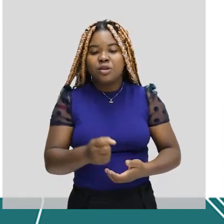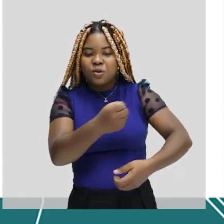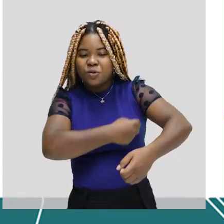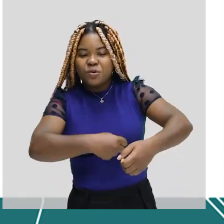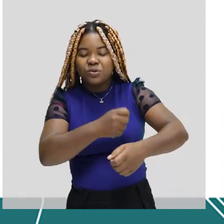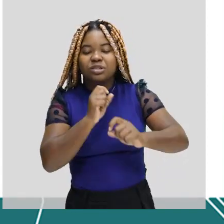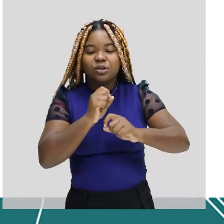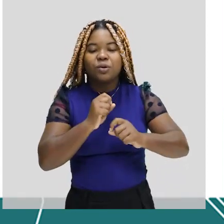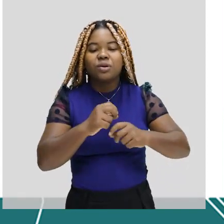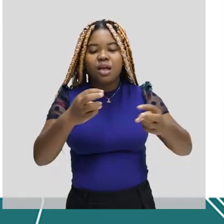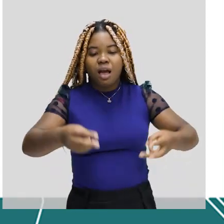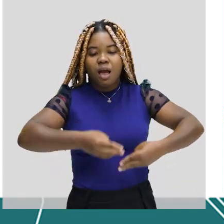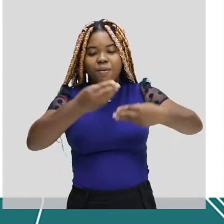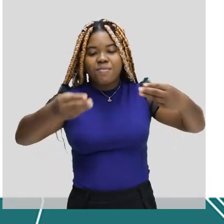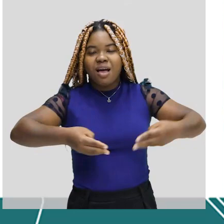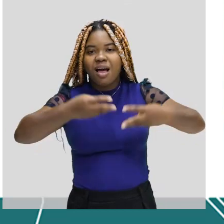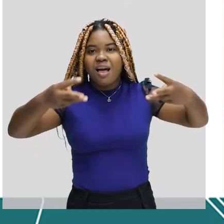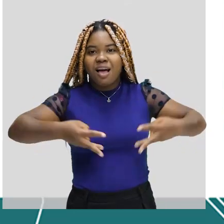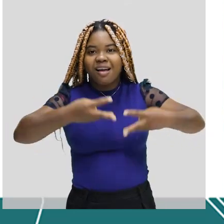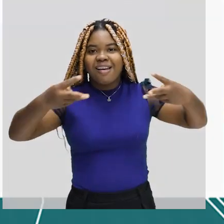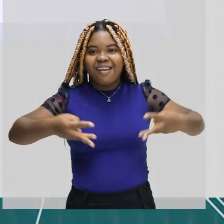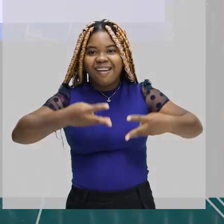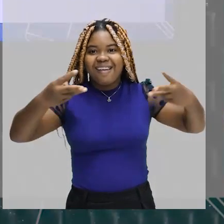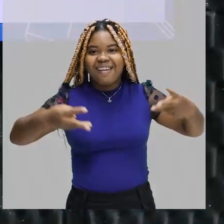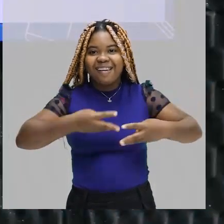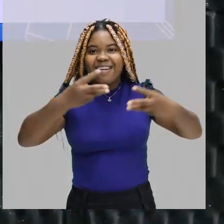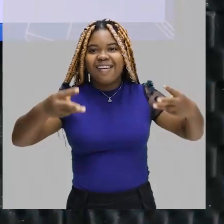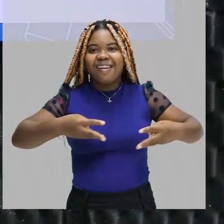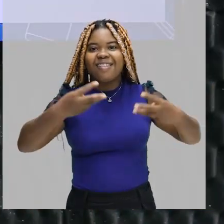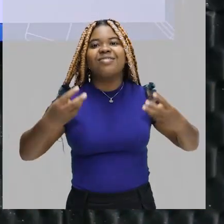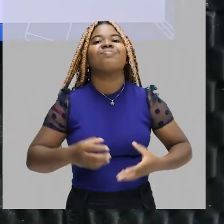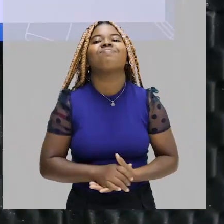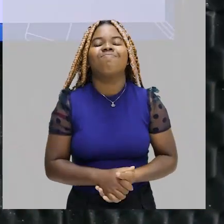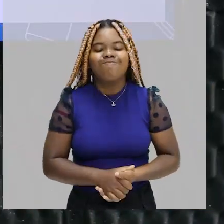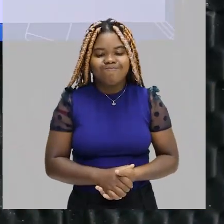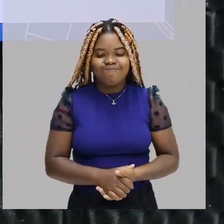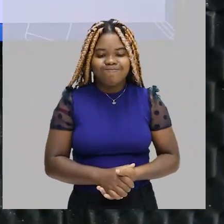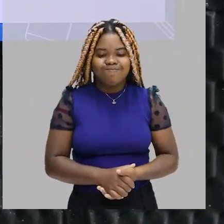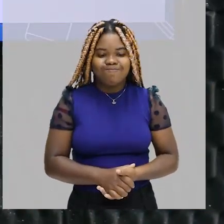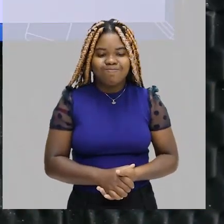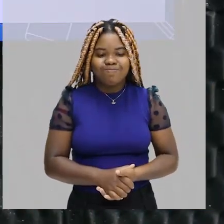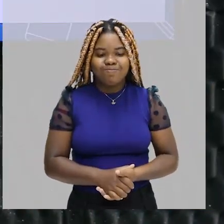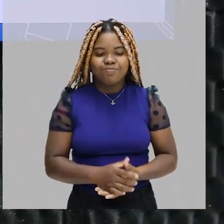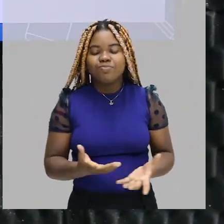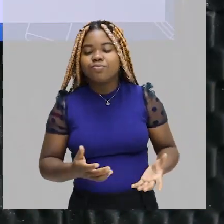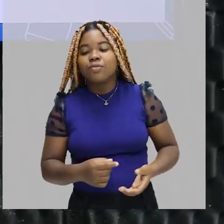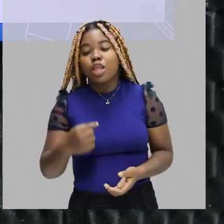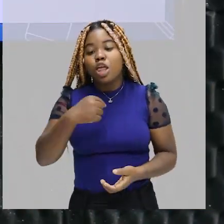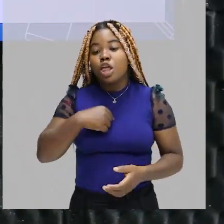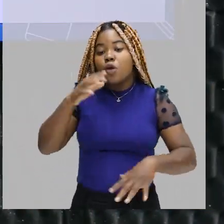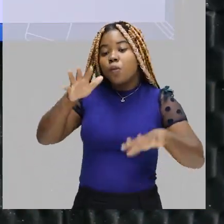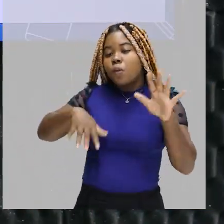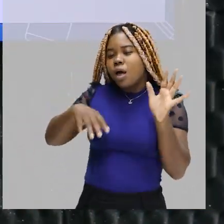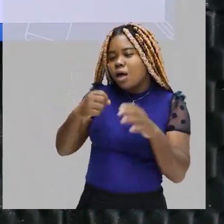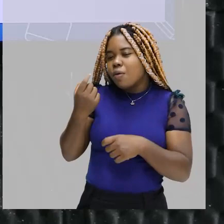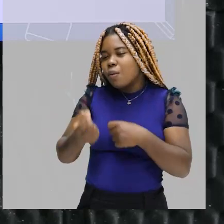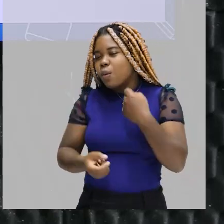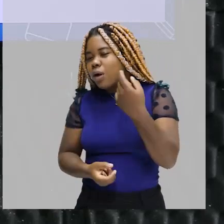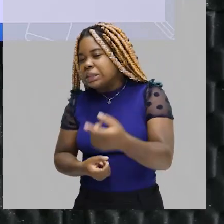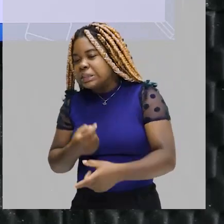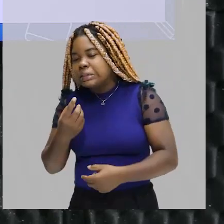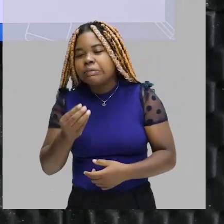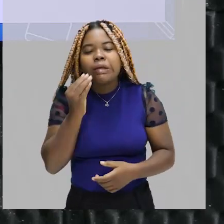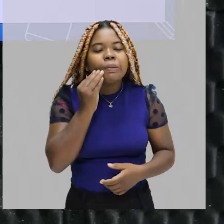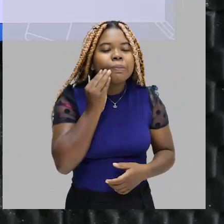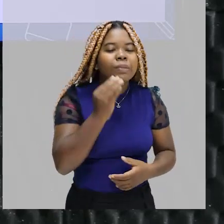I sometimes order pizza for dinner. Eu, às vezes, peço pizza para o jantar. Então,